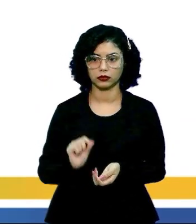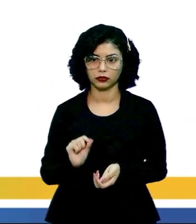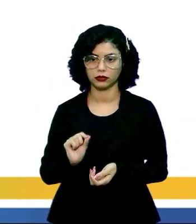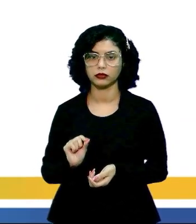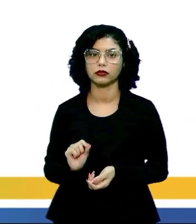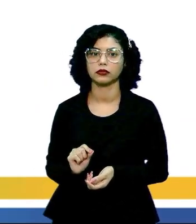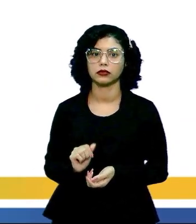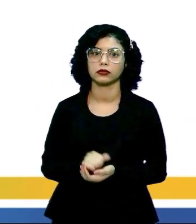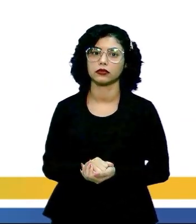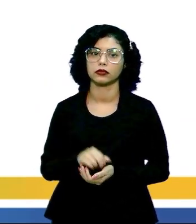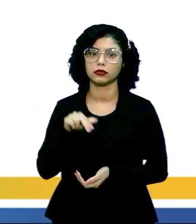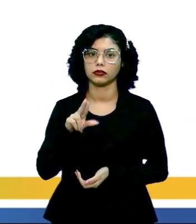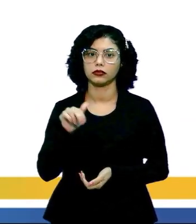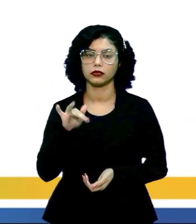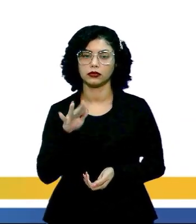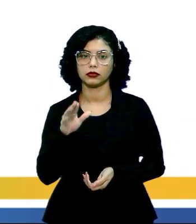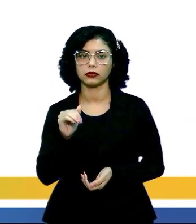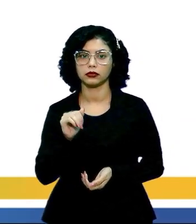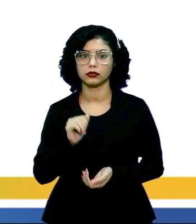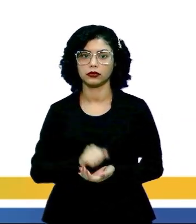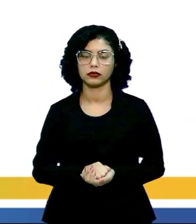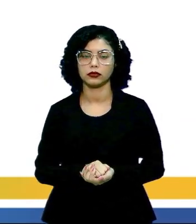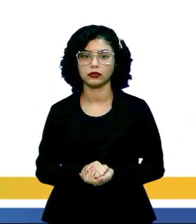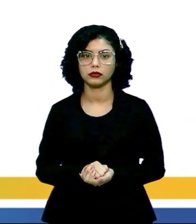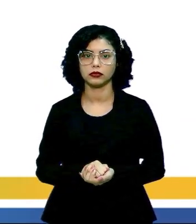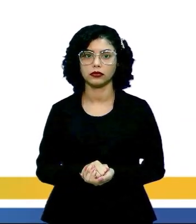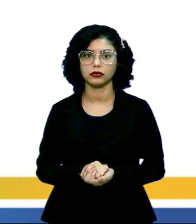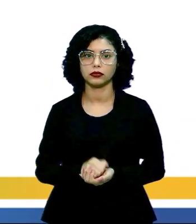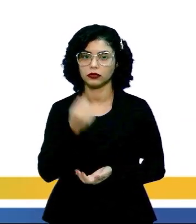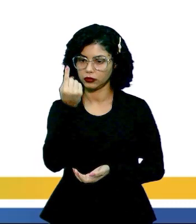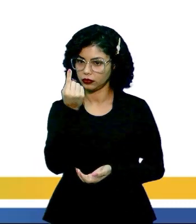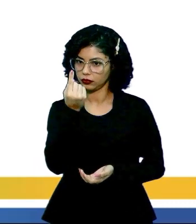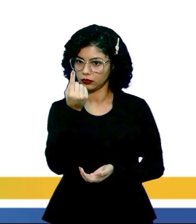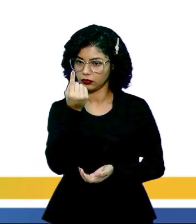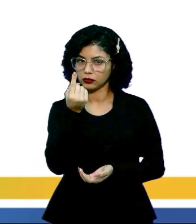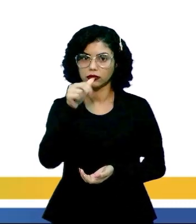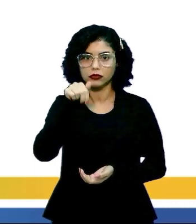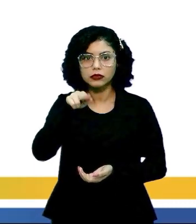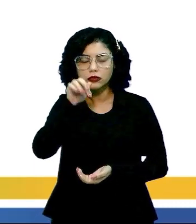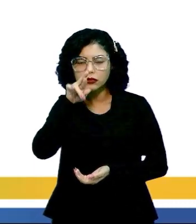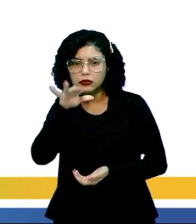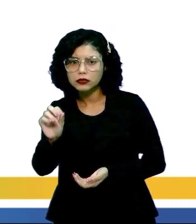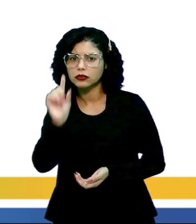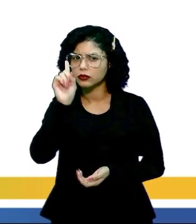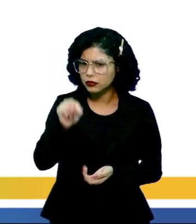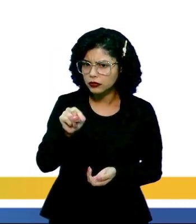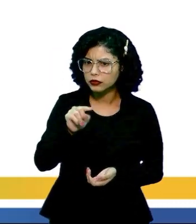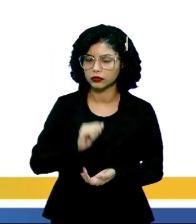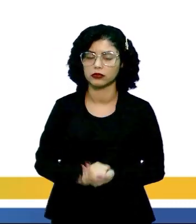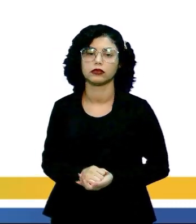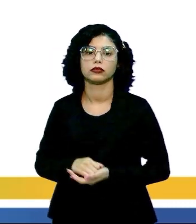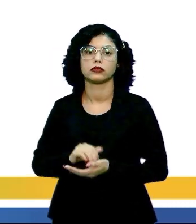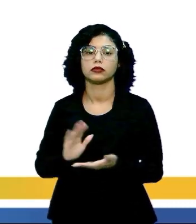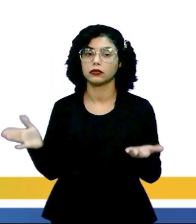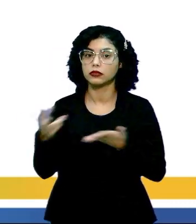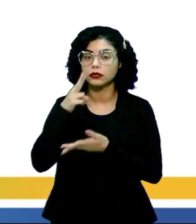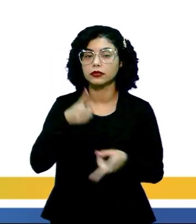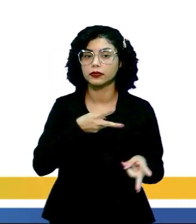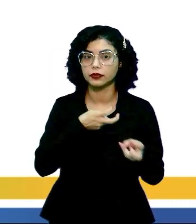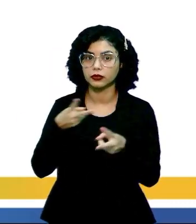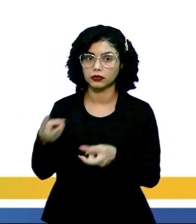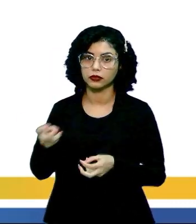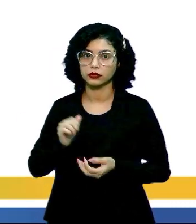de cabelo é o de um nanofio E. Então observa